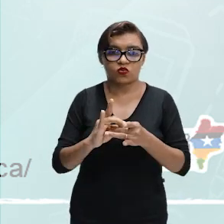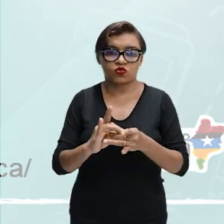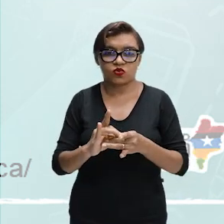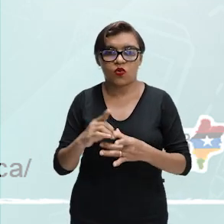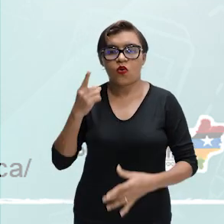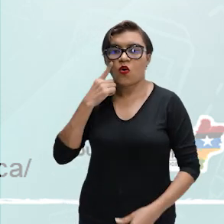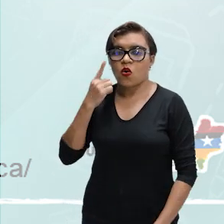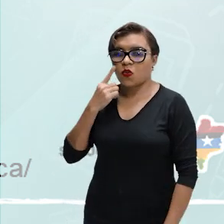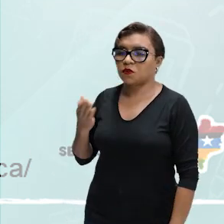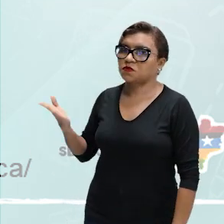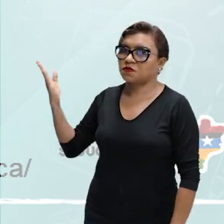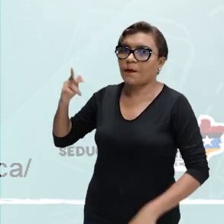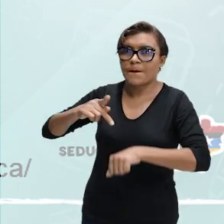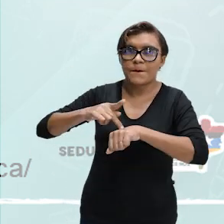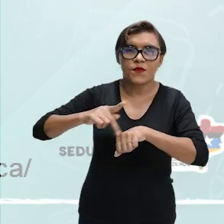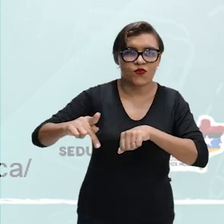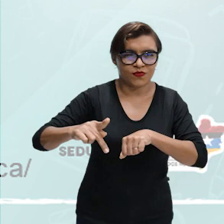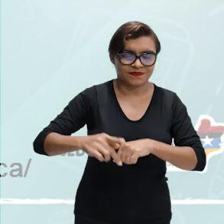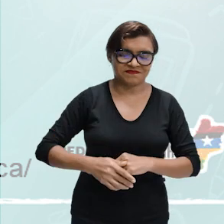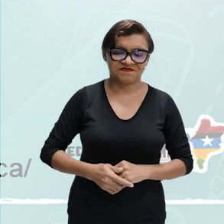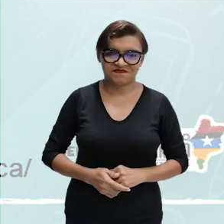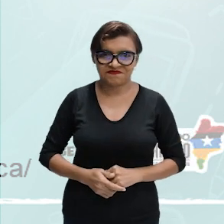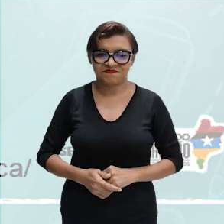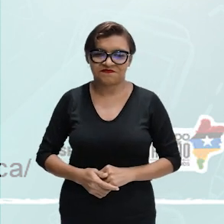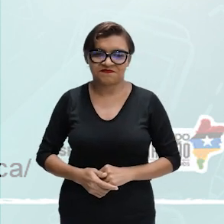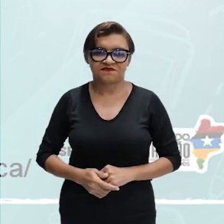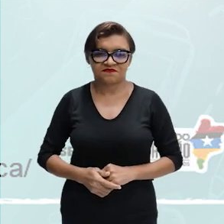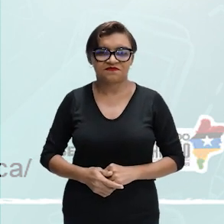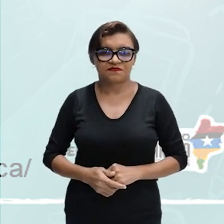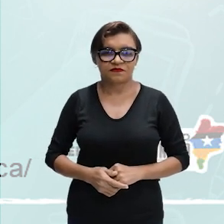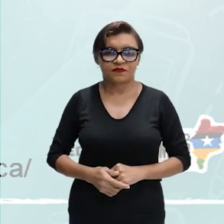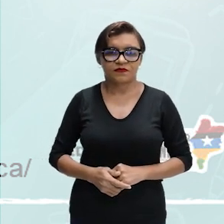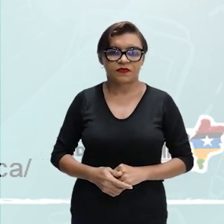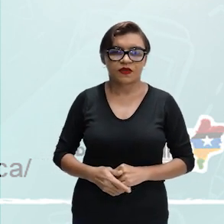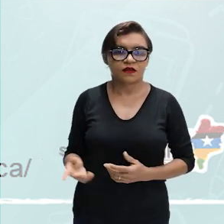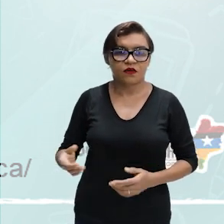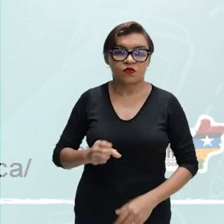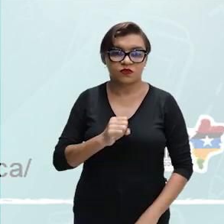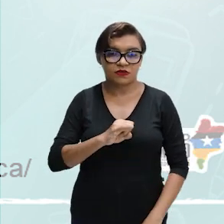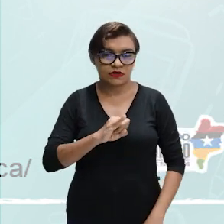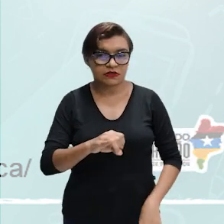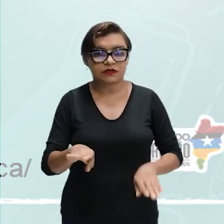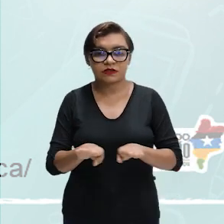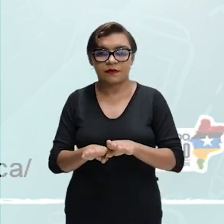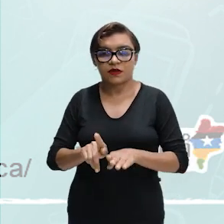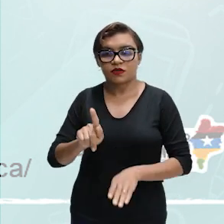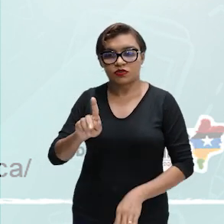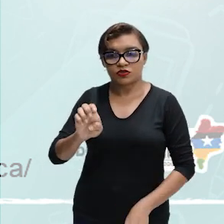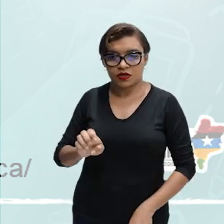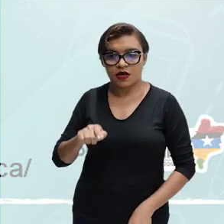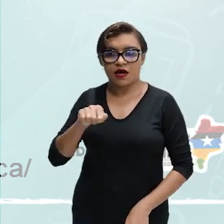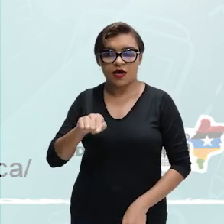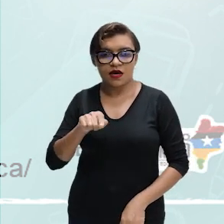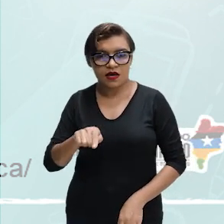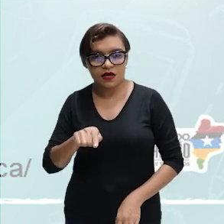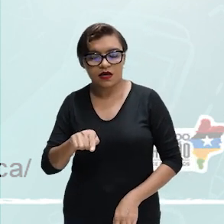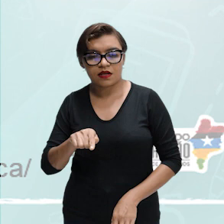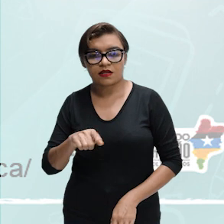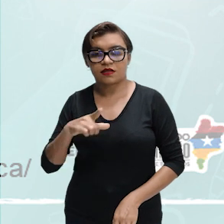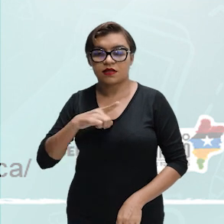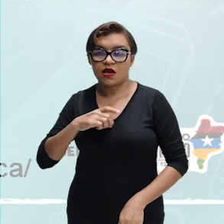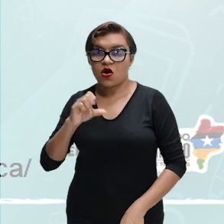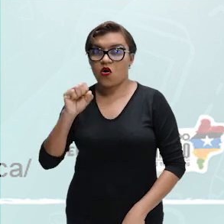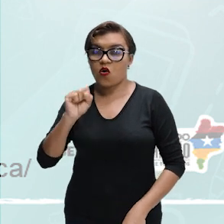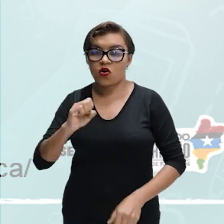de semicondutor puro, certo? Bom, tanto o silício quanto o germânio se estabilizam quando possuem 8 elétrons na última